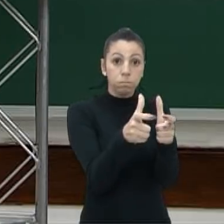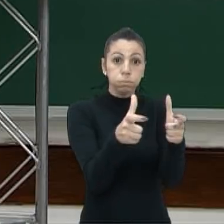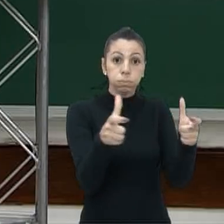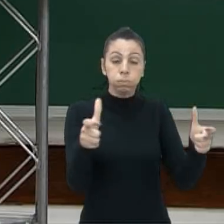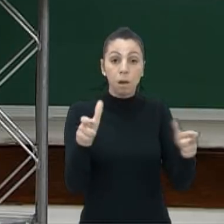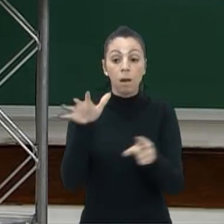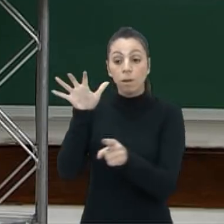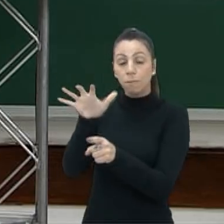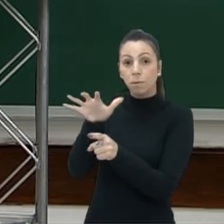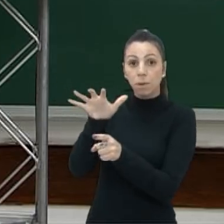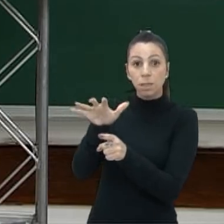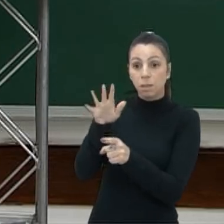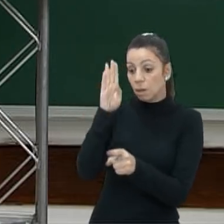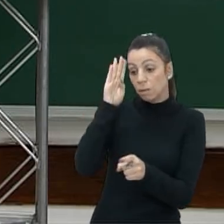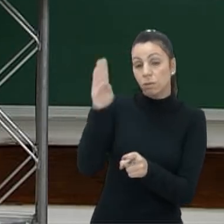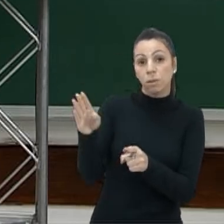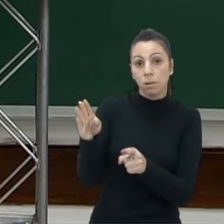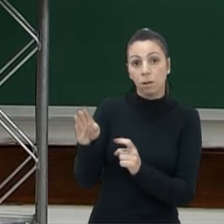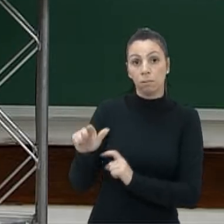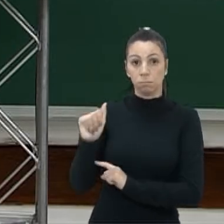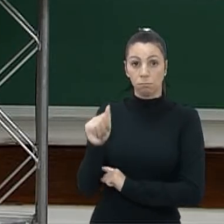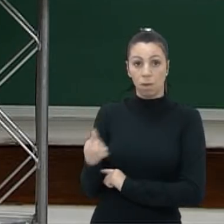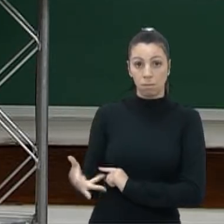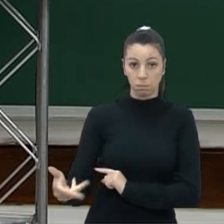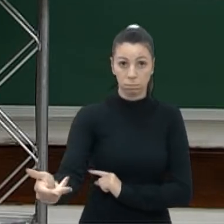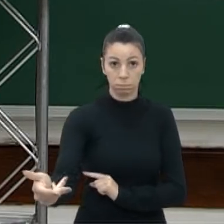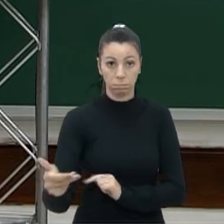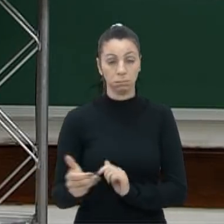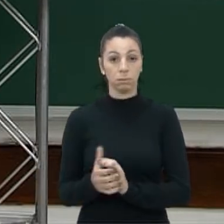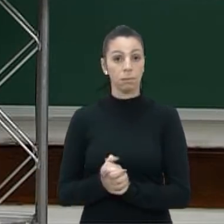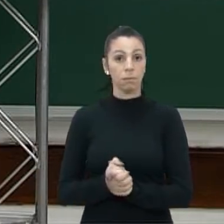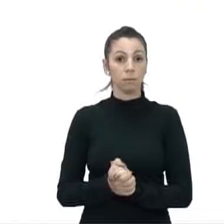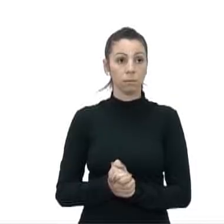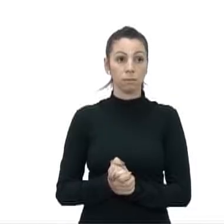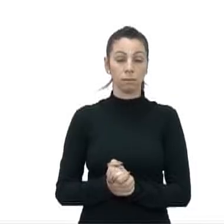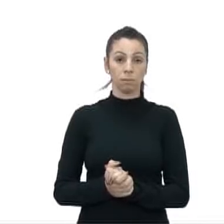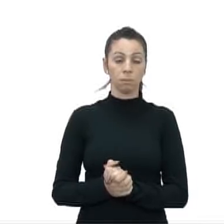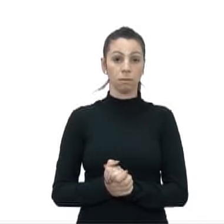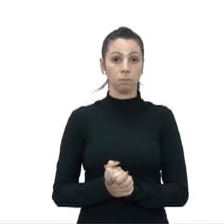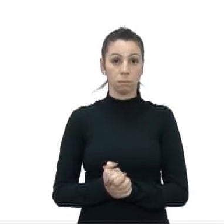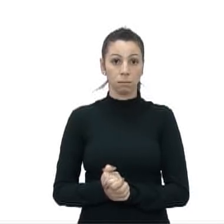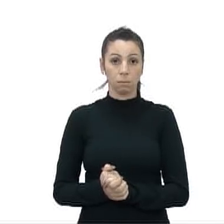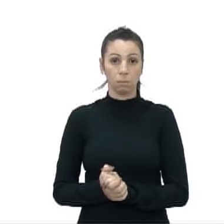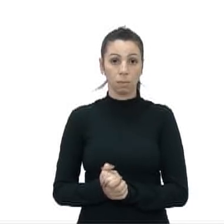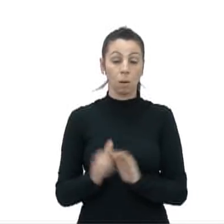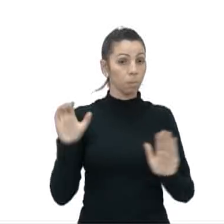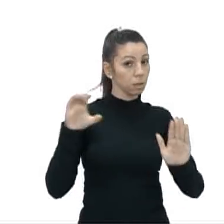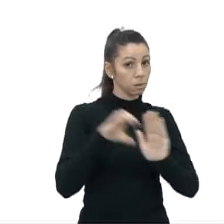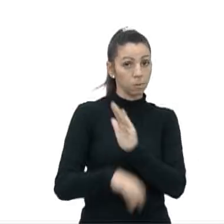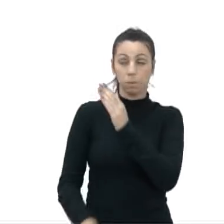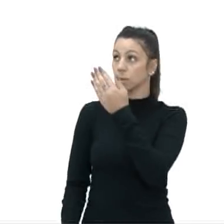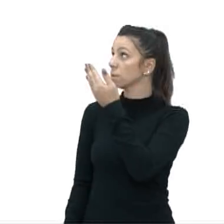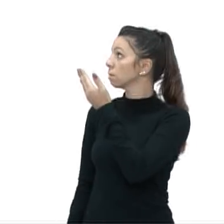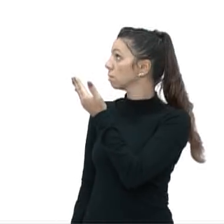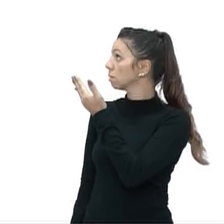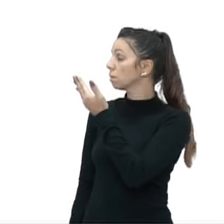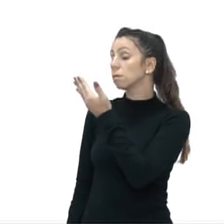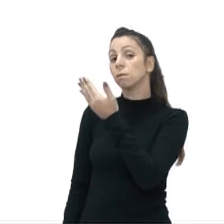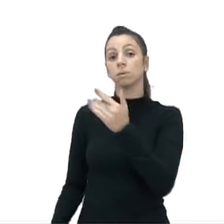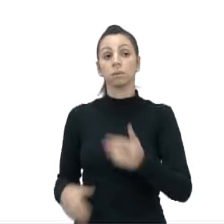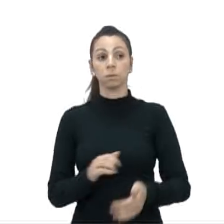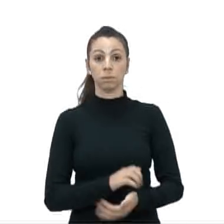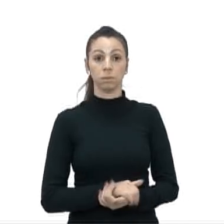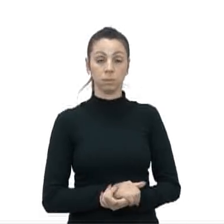aceleração, beleza? Vamos lá. Então, com essa ideia, nós vamos fazer o seguinte. Quando o